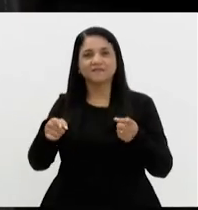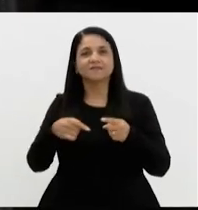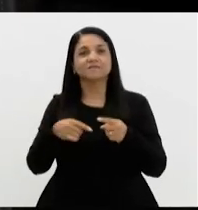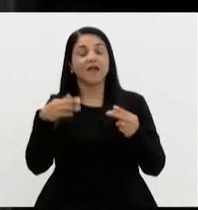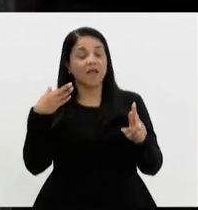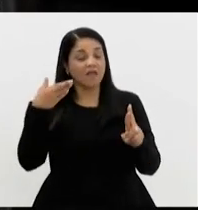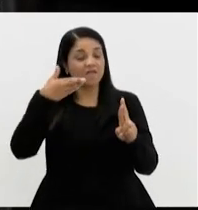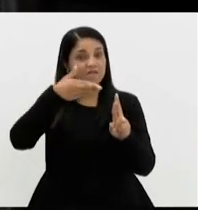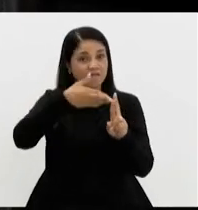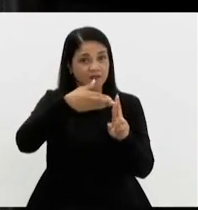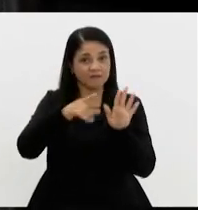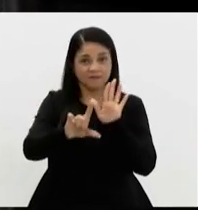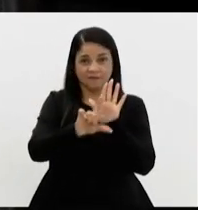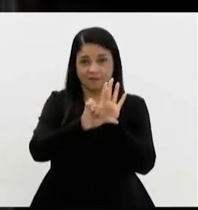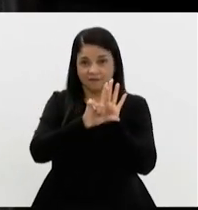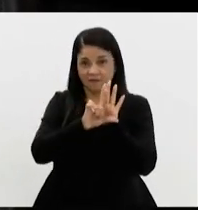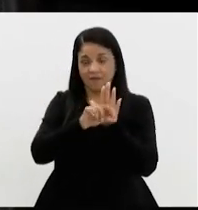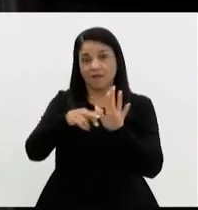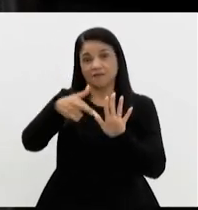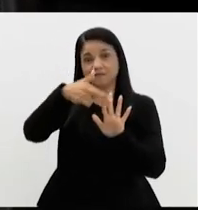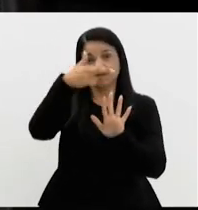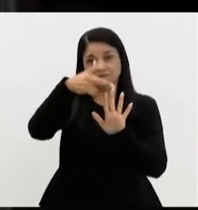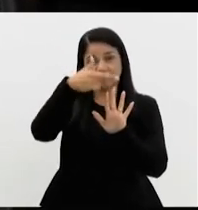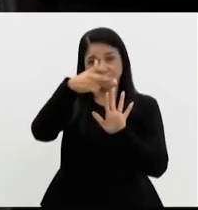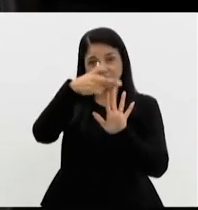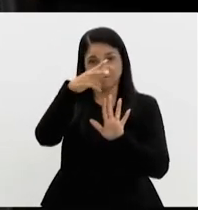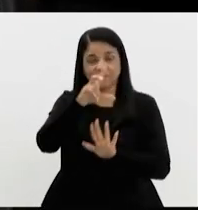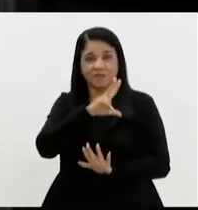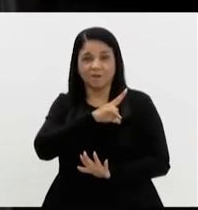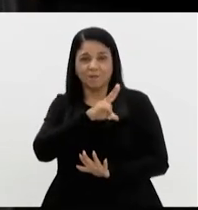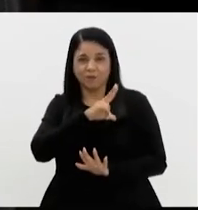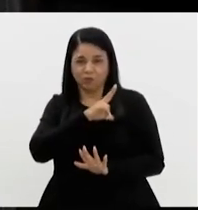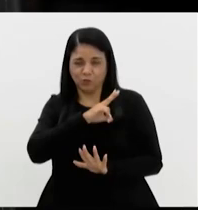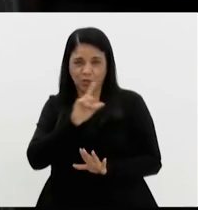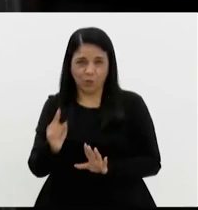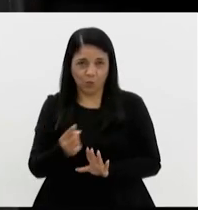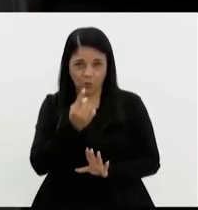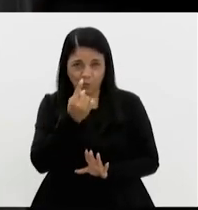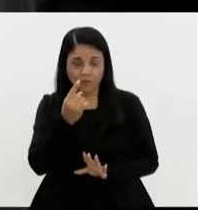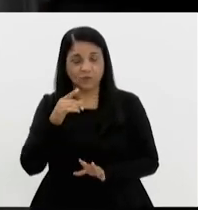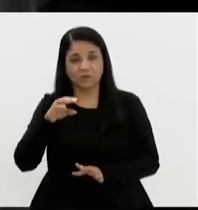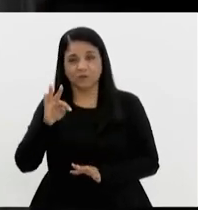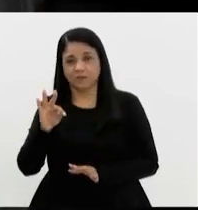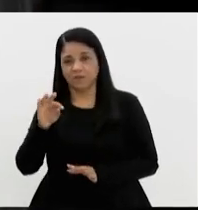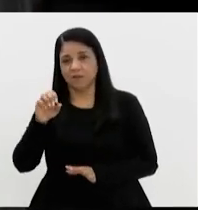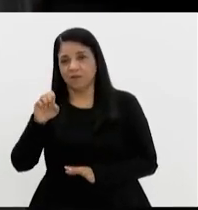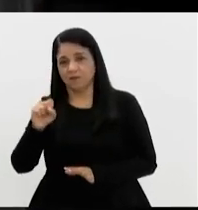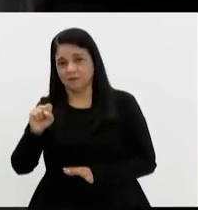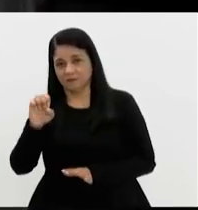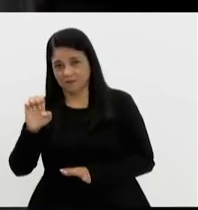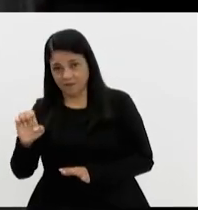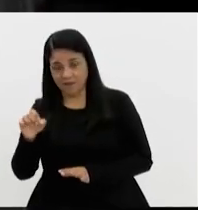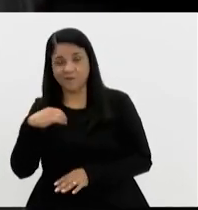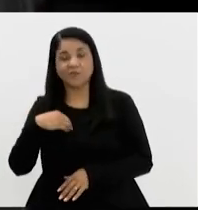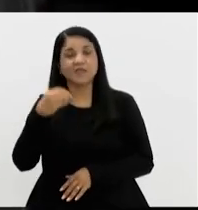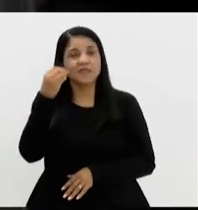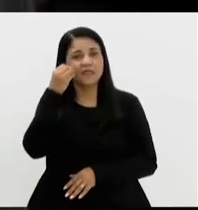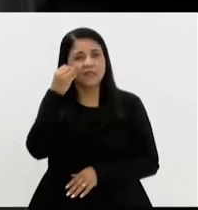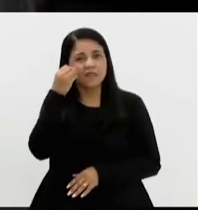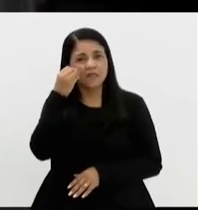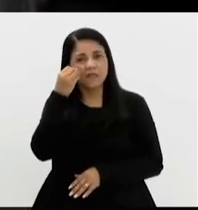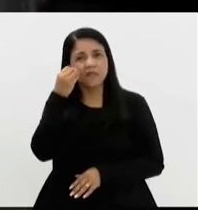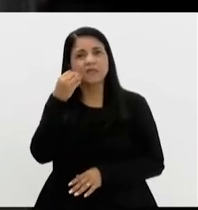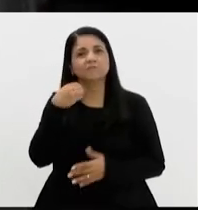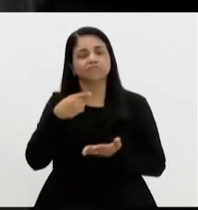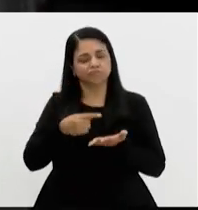lei e à resoluções particularmente uma resolução do TSE e Tentarei aqui pausadamente